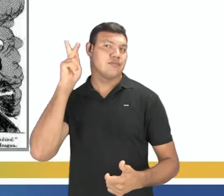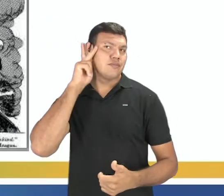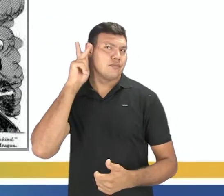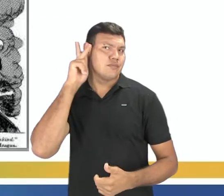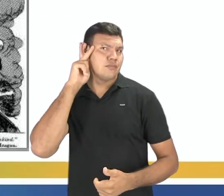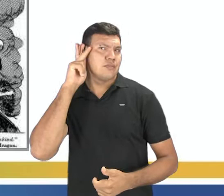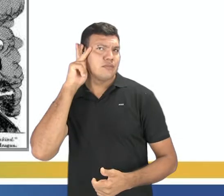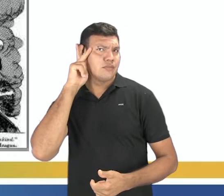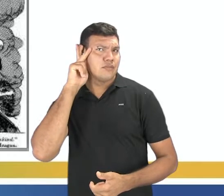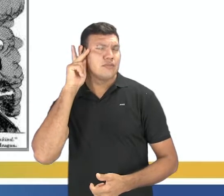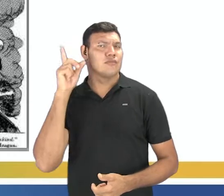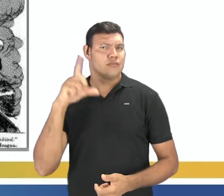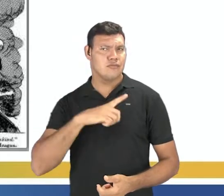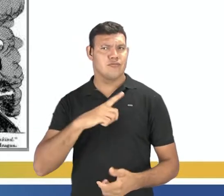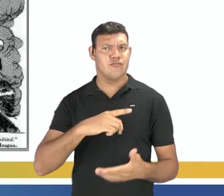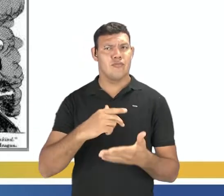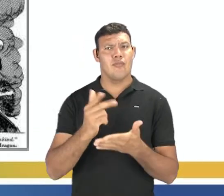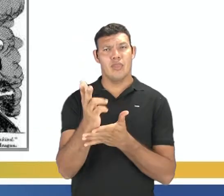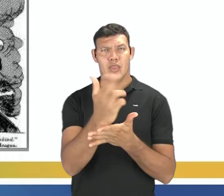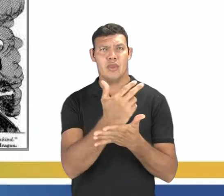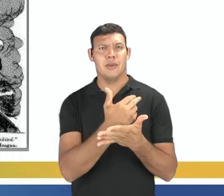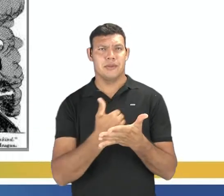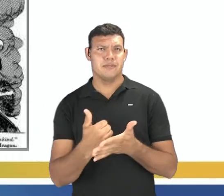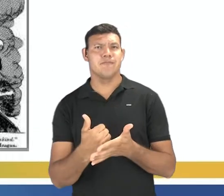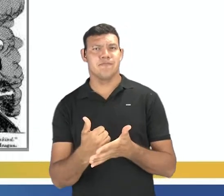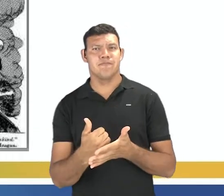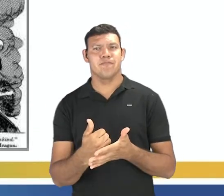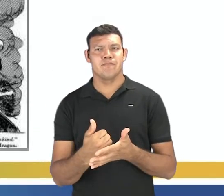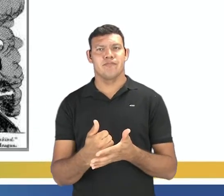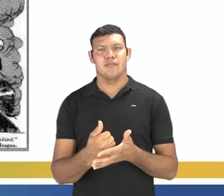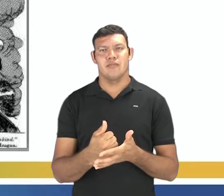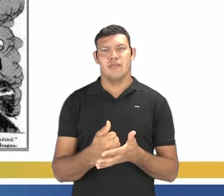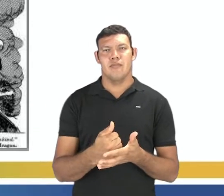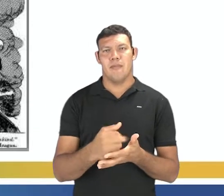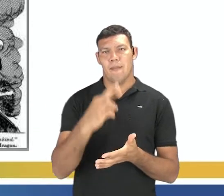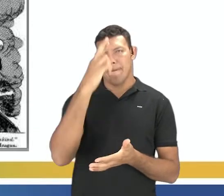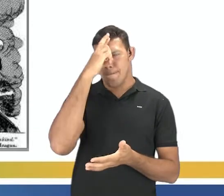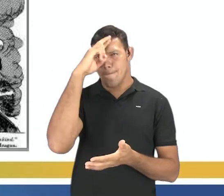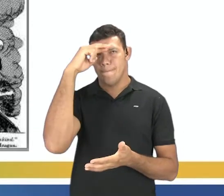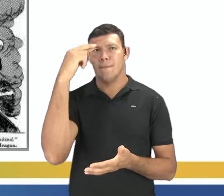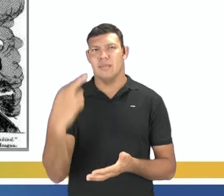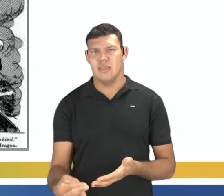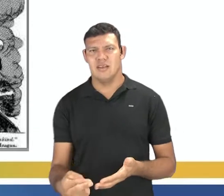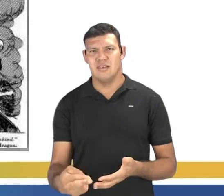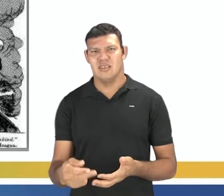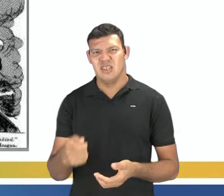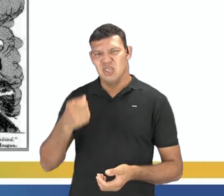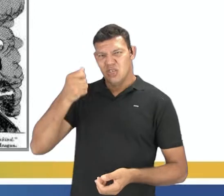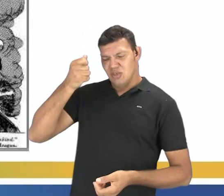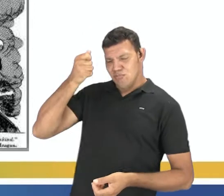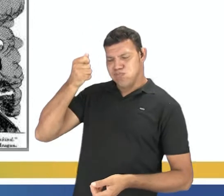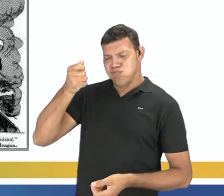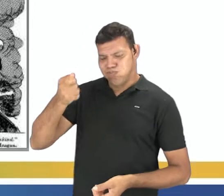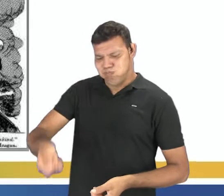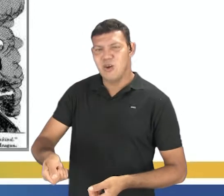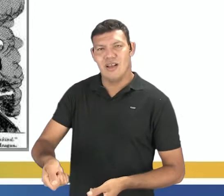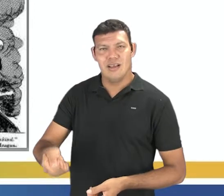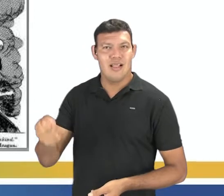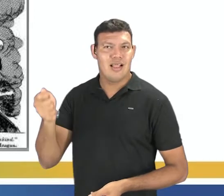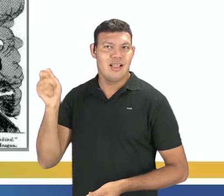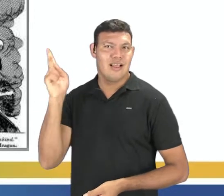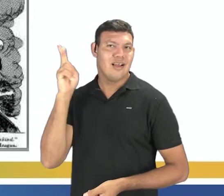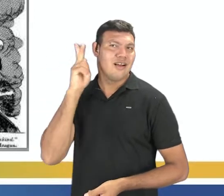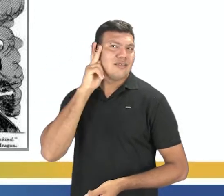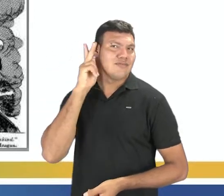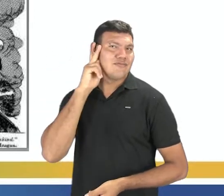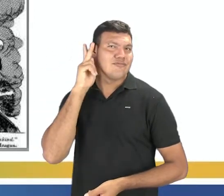tem duas charges, né? Nós temos aí a Rússia aí meio que amassando aí o Afeganistão, coisa do tipo.